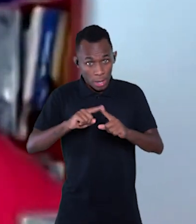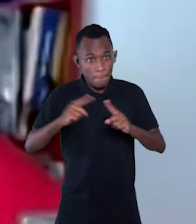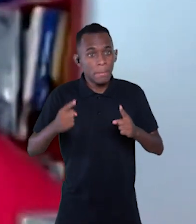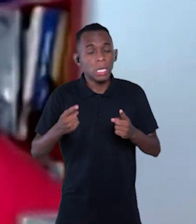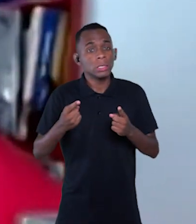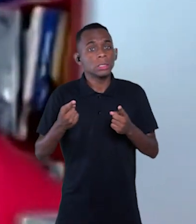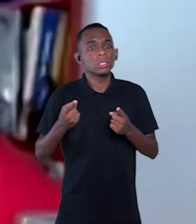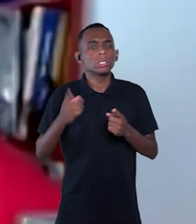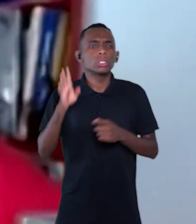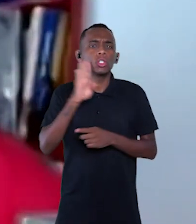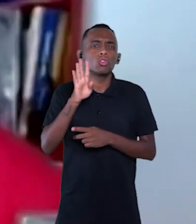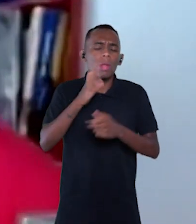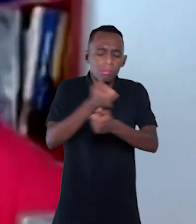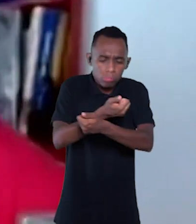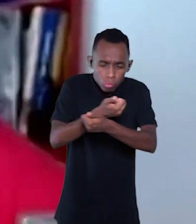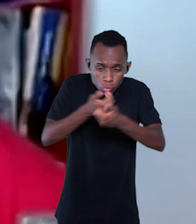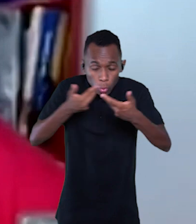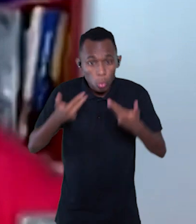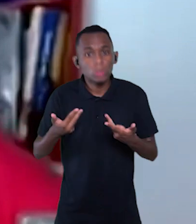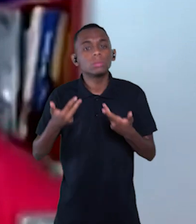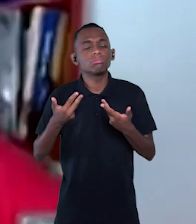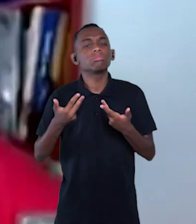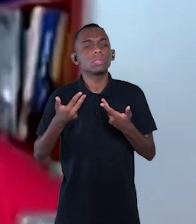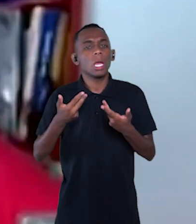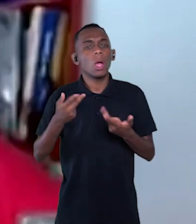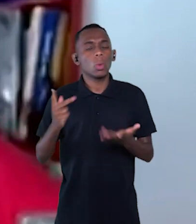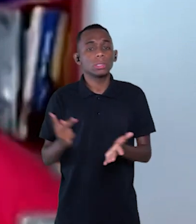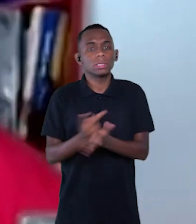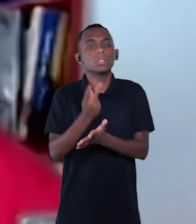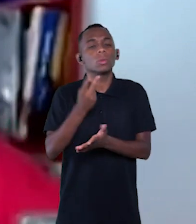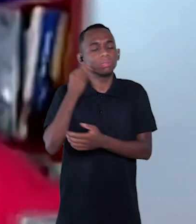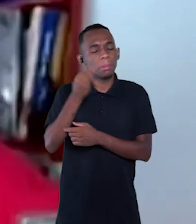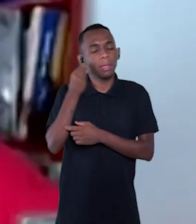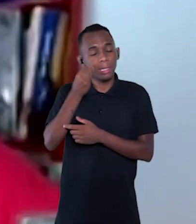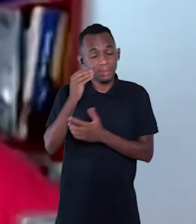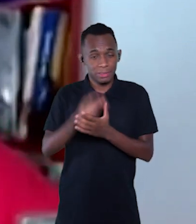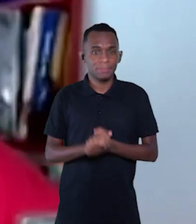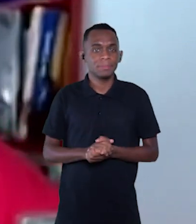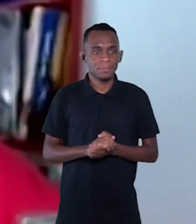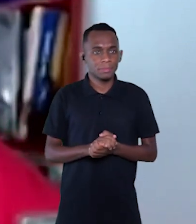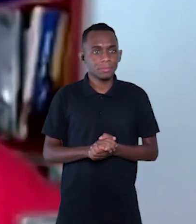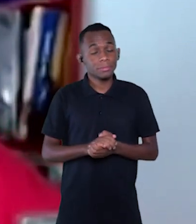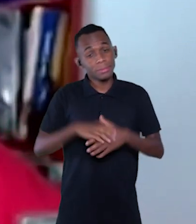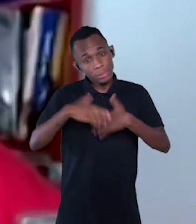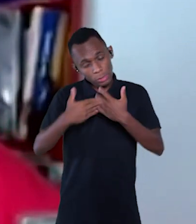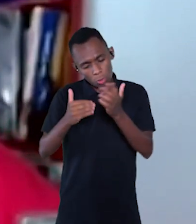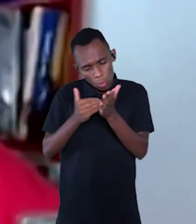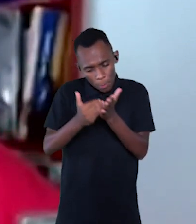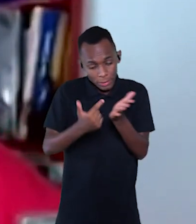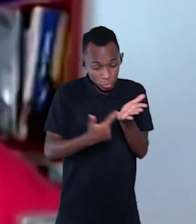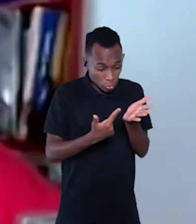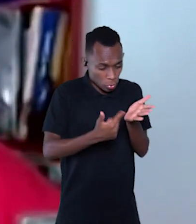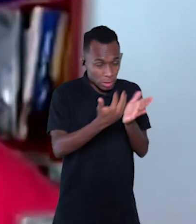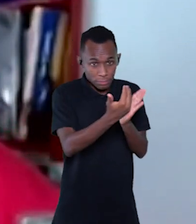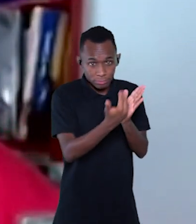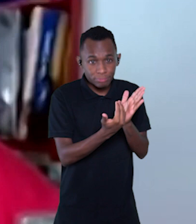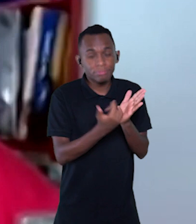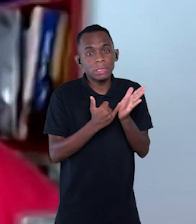olha o tanto de coisa legal que veio com aquela vivência, né? Então eu acho que o começo do livro,